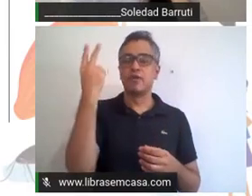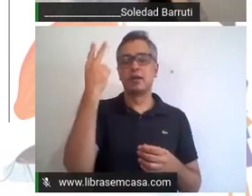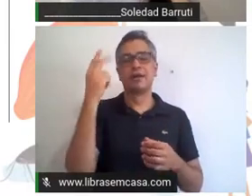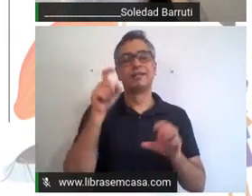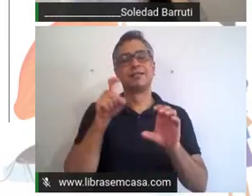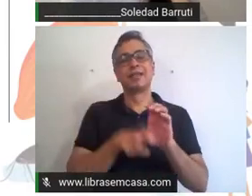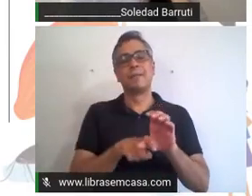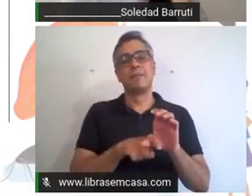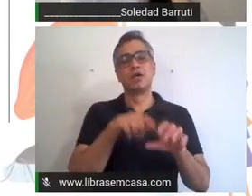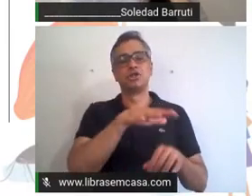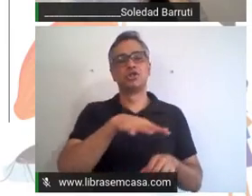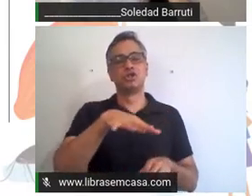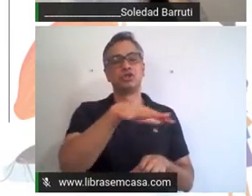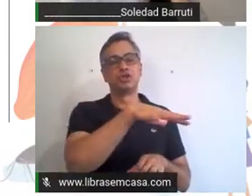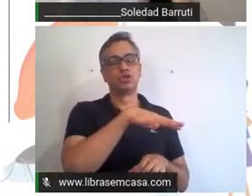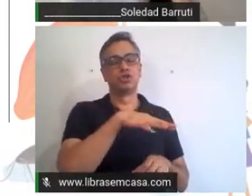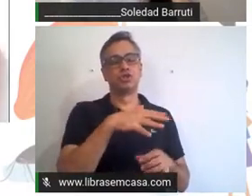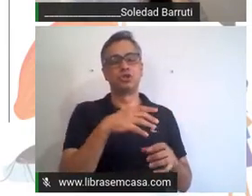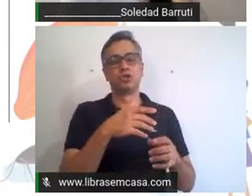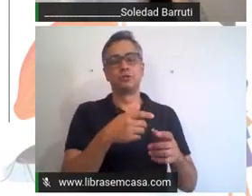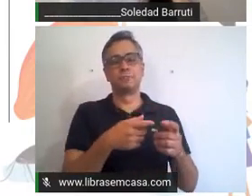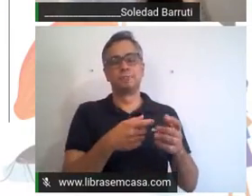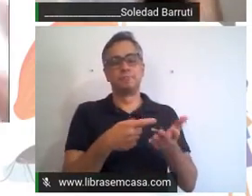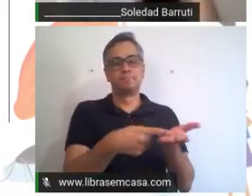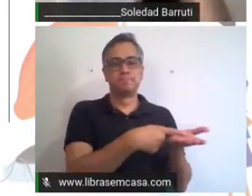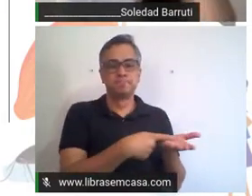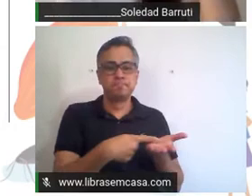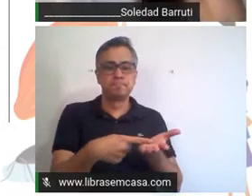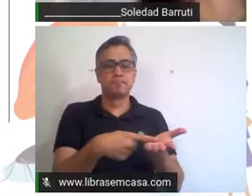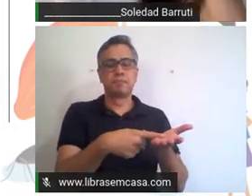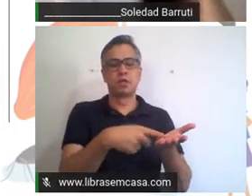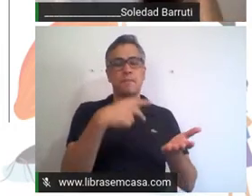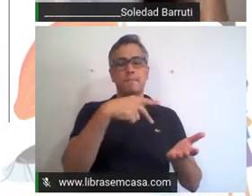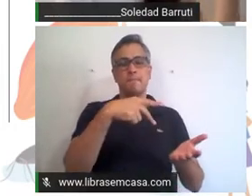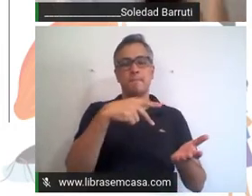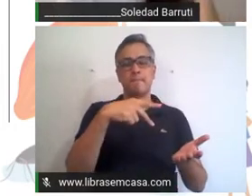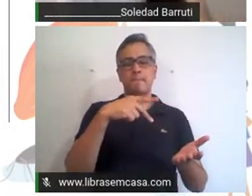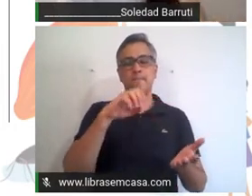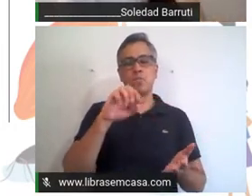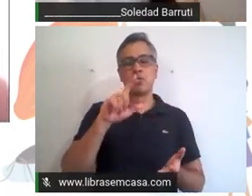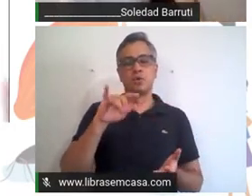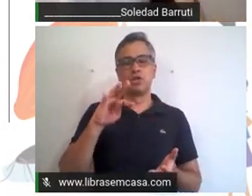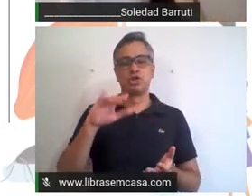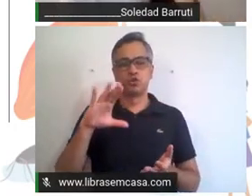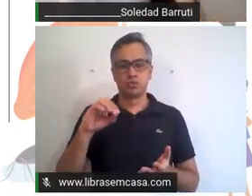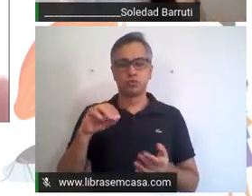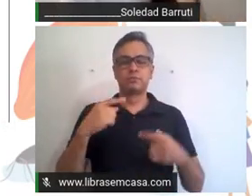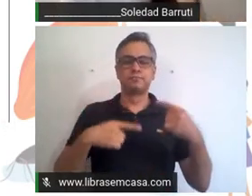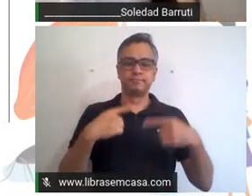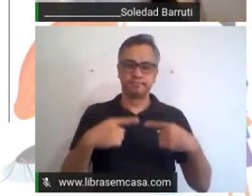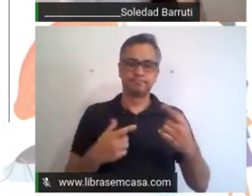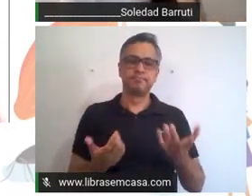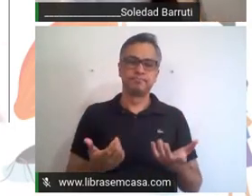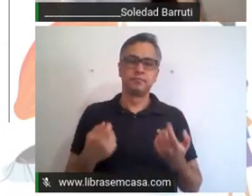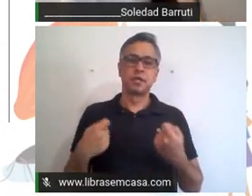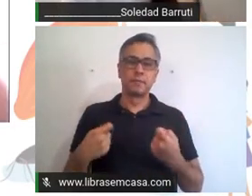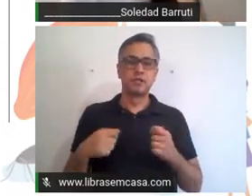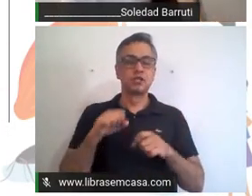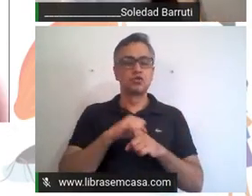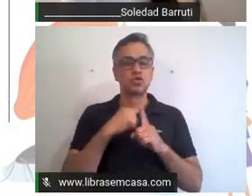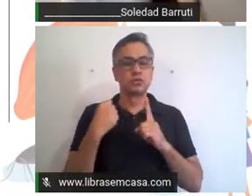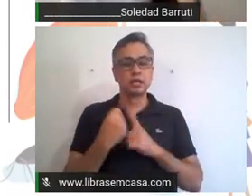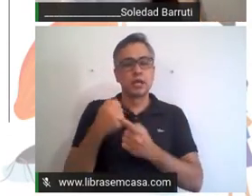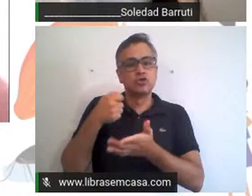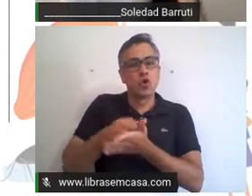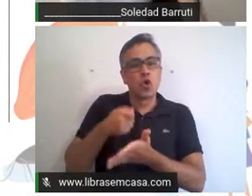político, né? E depende também do nosso grau de monitoramento disso. A sociedade precisa cobrar e monitorar. Nós